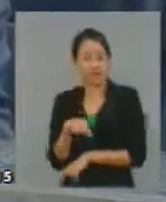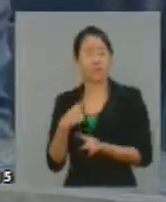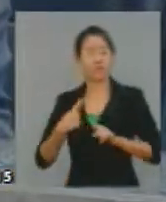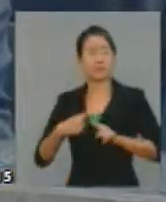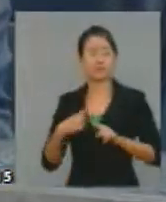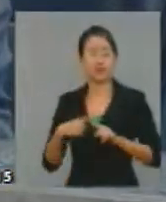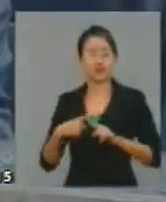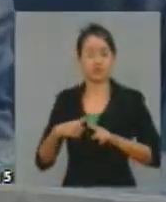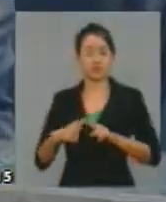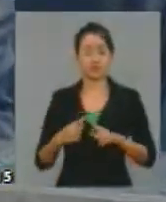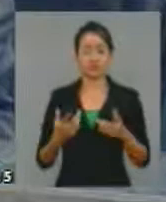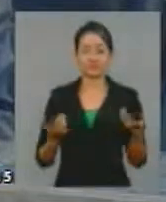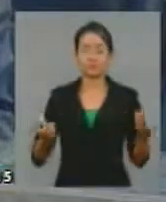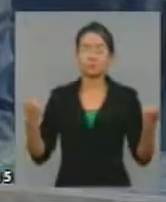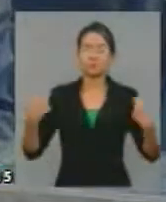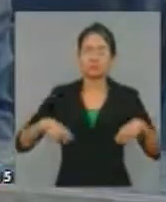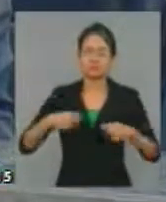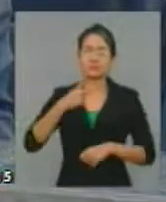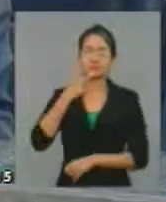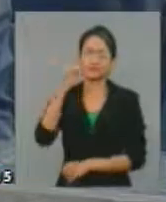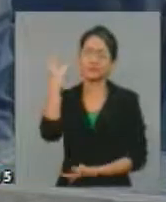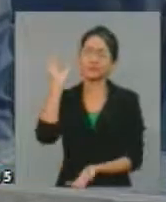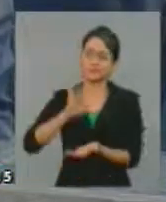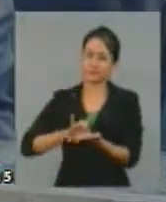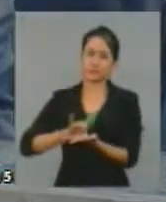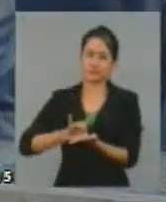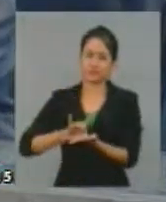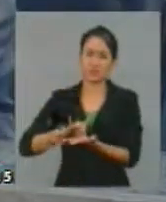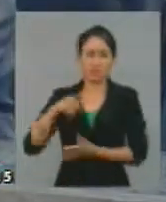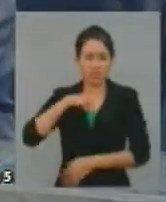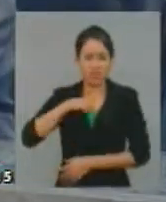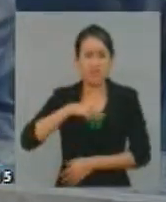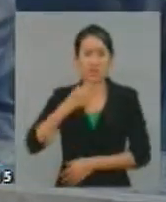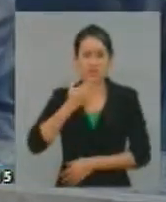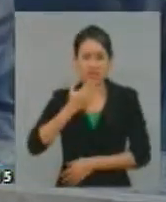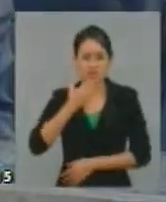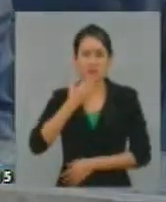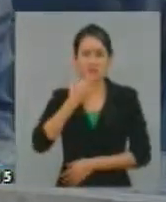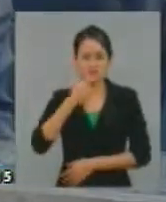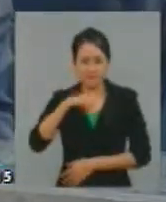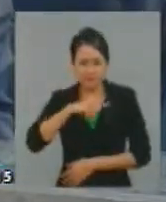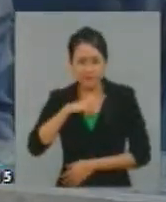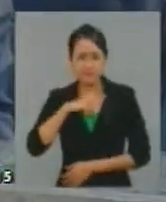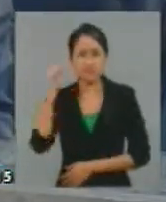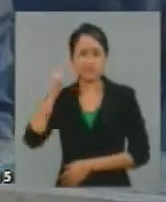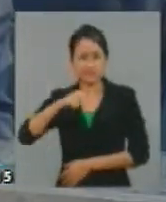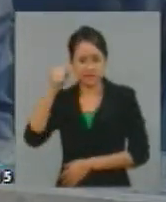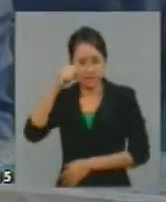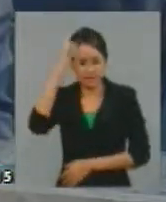a gente tem que reconhecer que existe uma falha. Existe uma falha